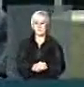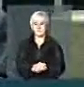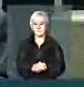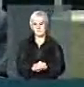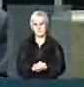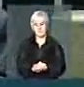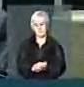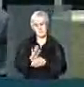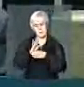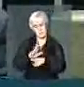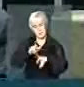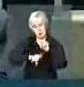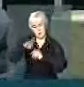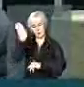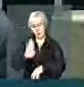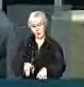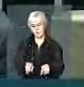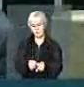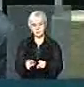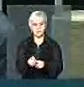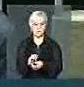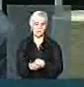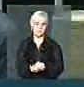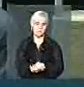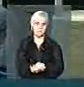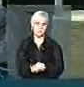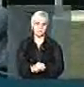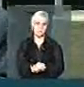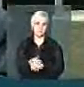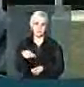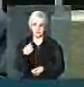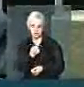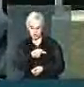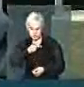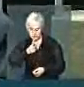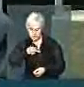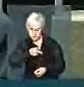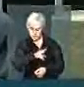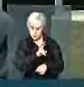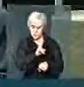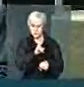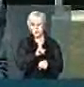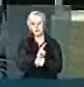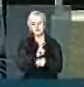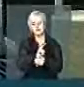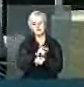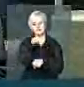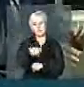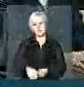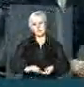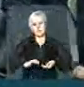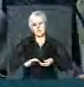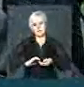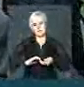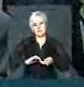brasileiro e menos distante do projeto original, que nós continuaremos defendendo aqui no Congresso